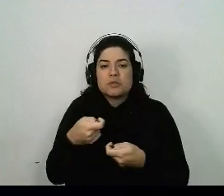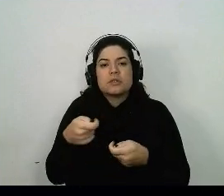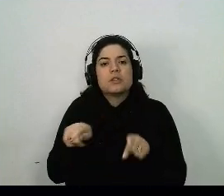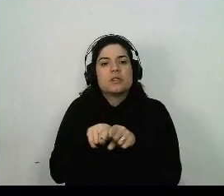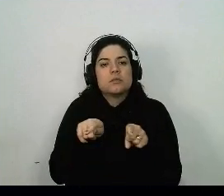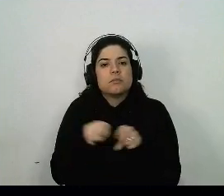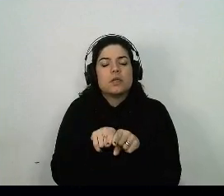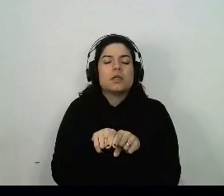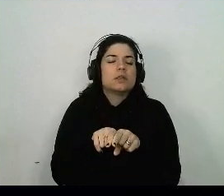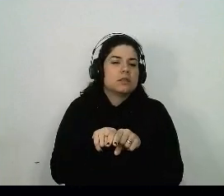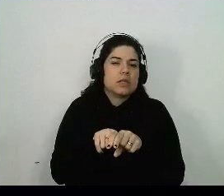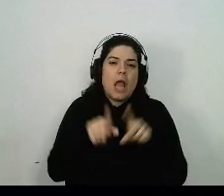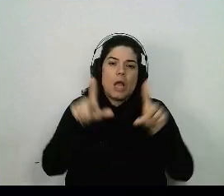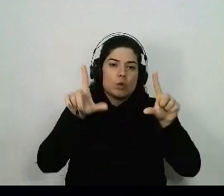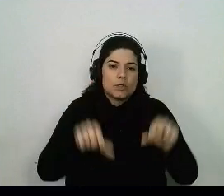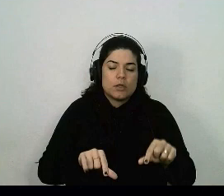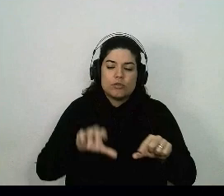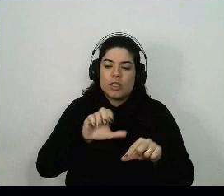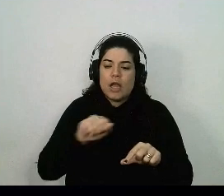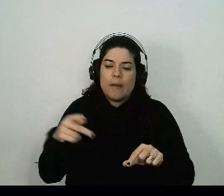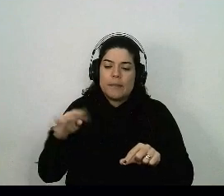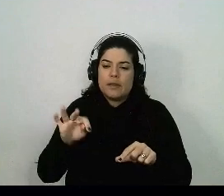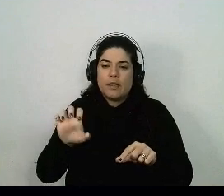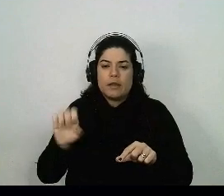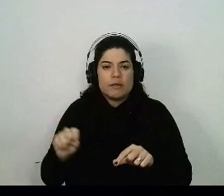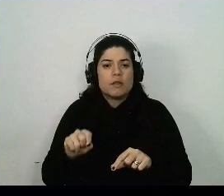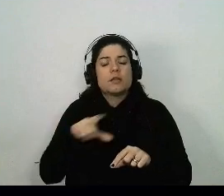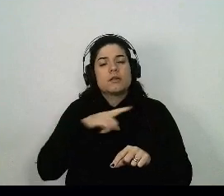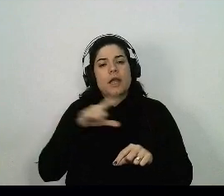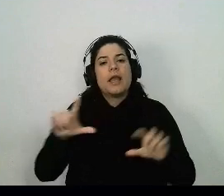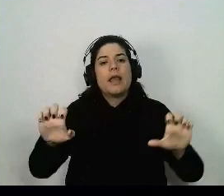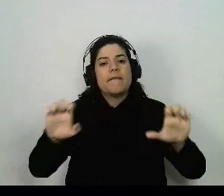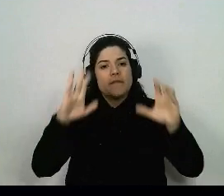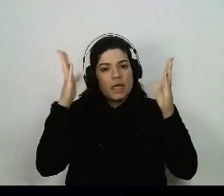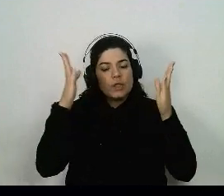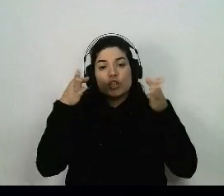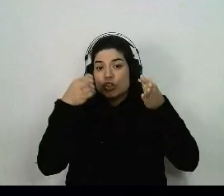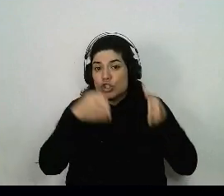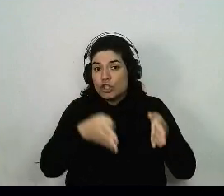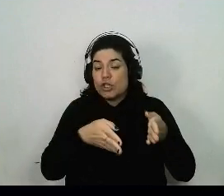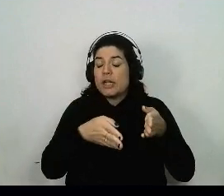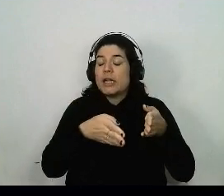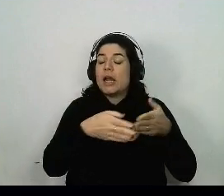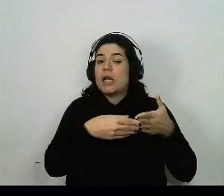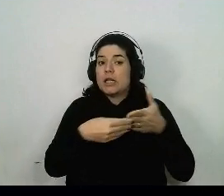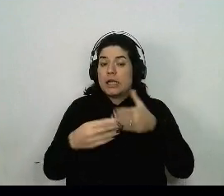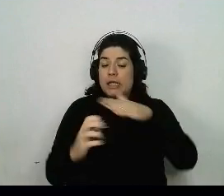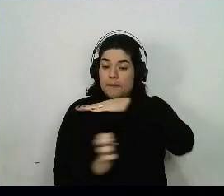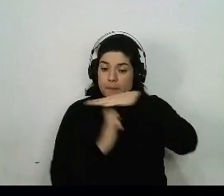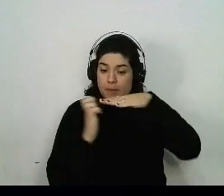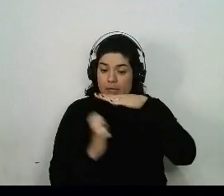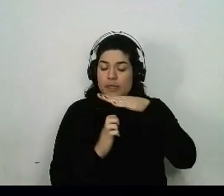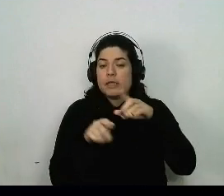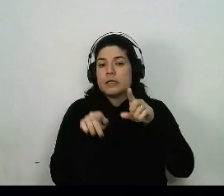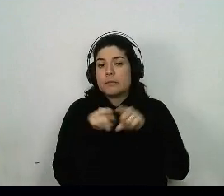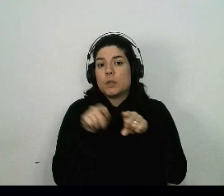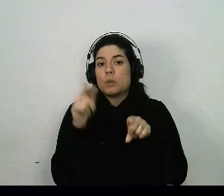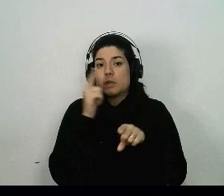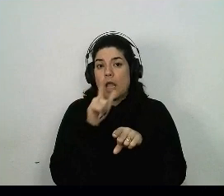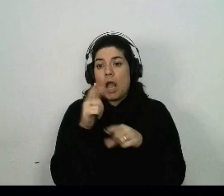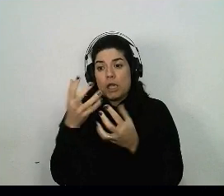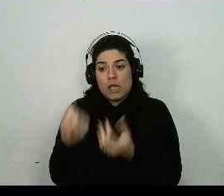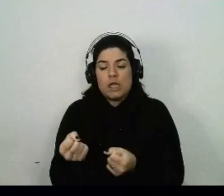por exemplo. Então, normalmente tem eventos que direcionam empresas, e mais de um, normalmente, para adotar a nuvem. Então, com base